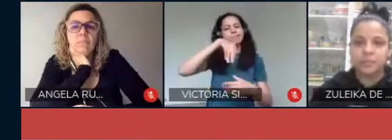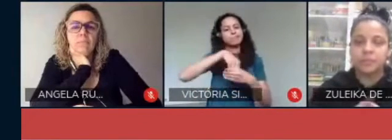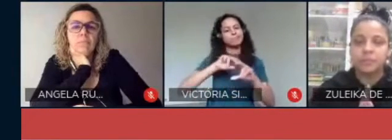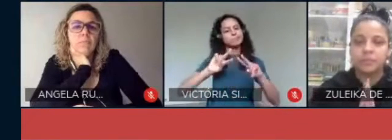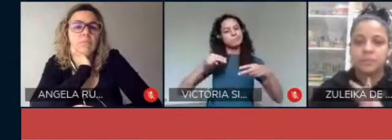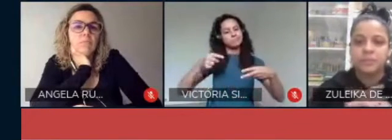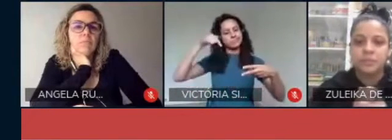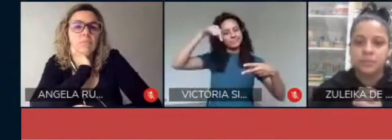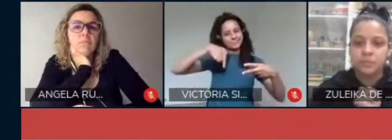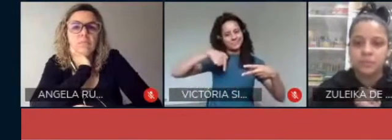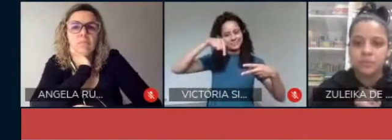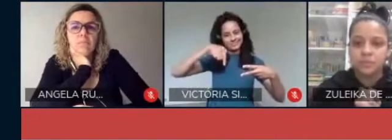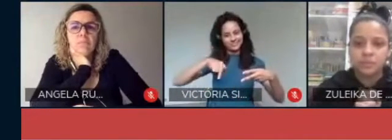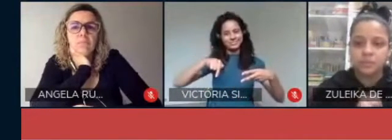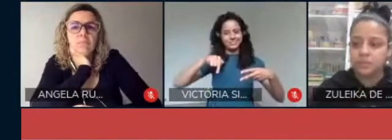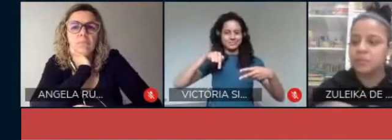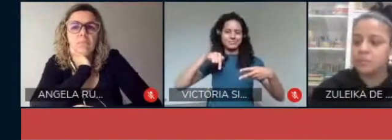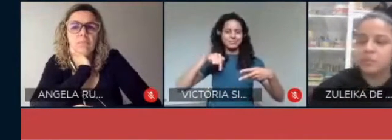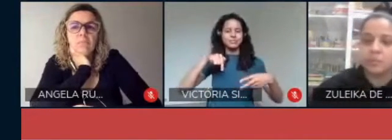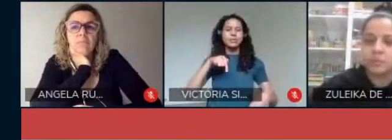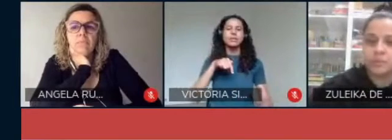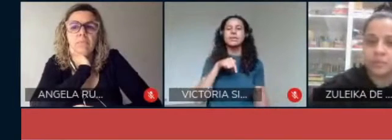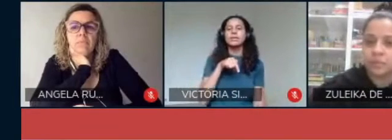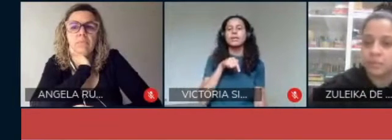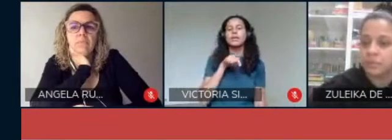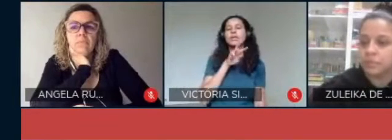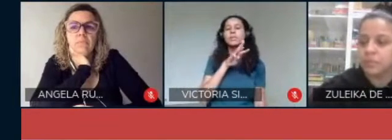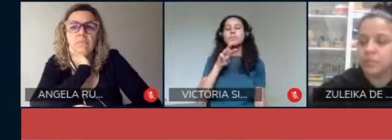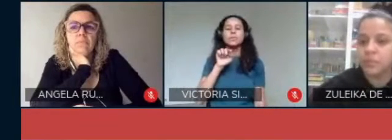site das bibliotecas URGS, que é